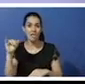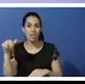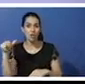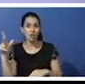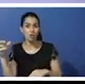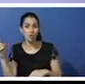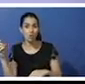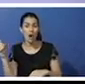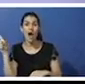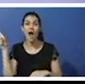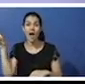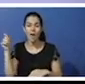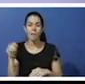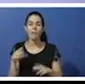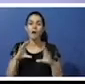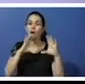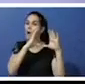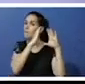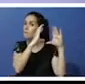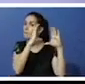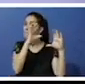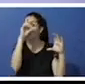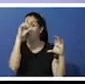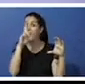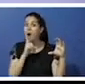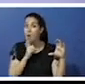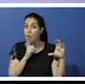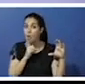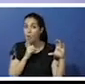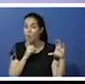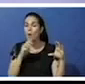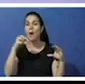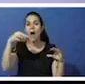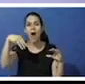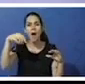Melão. Melão. Termina igual avião?